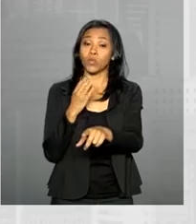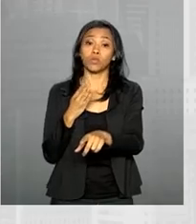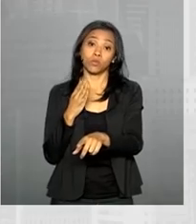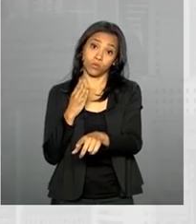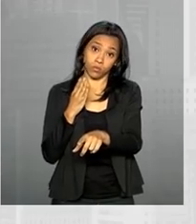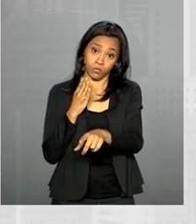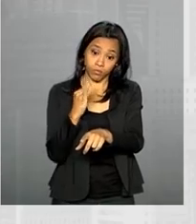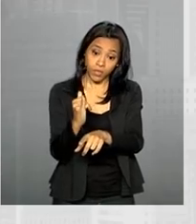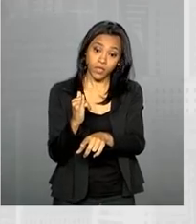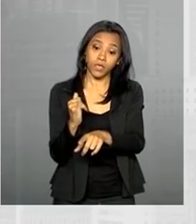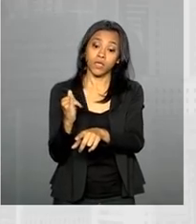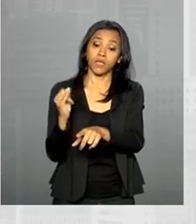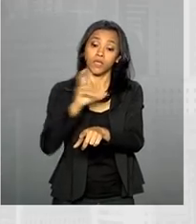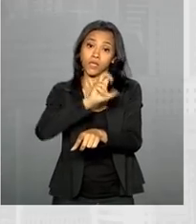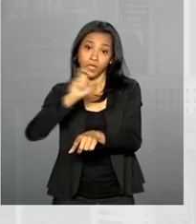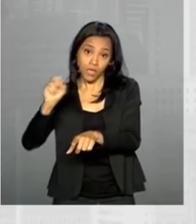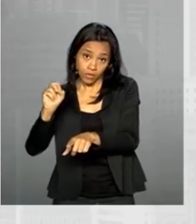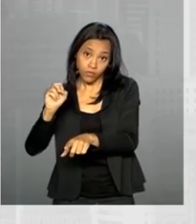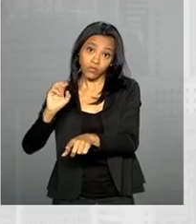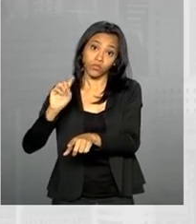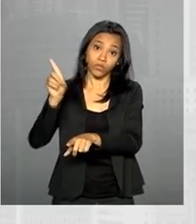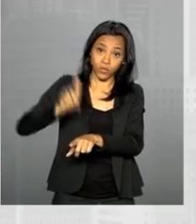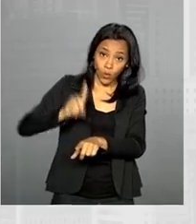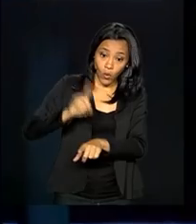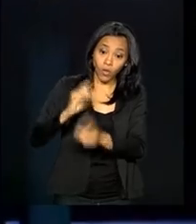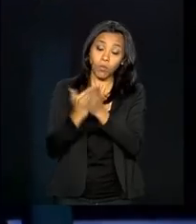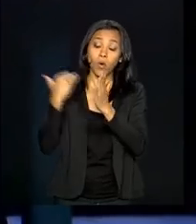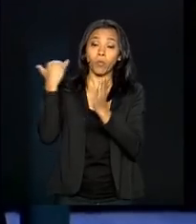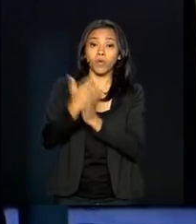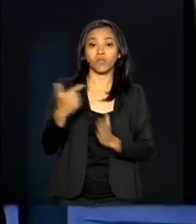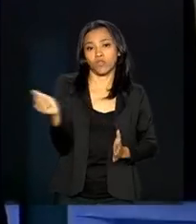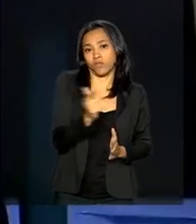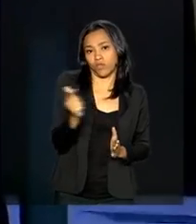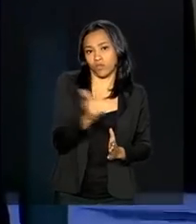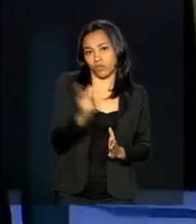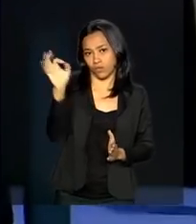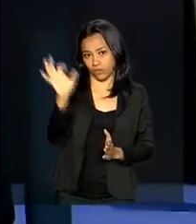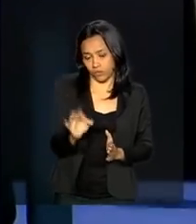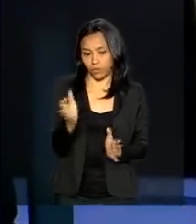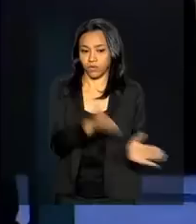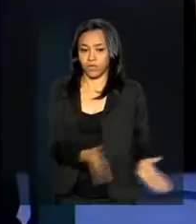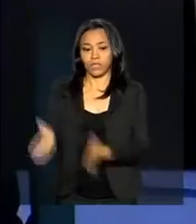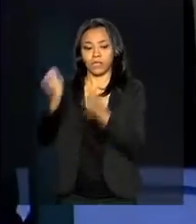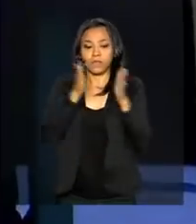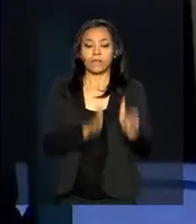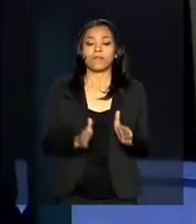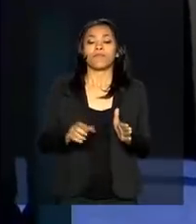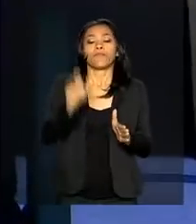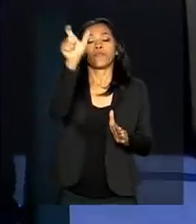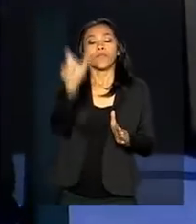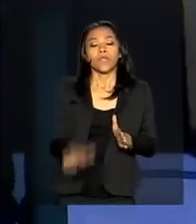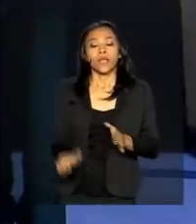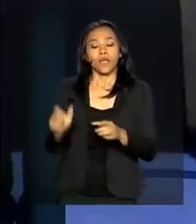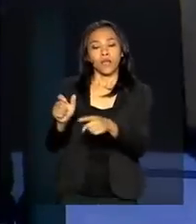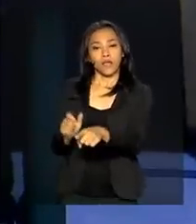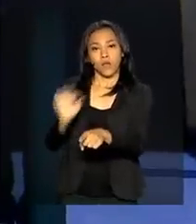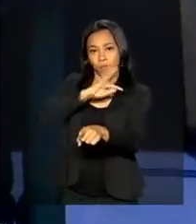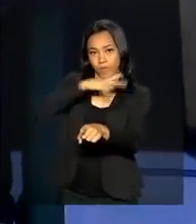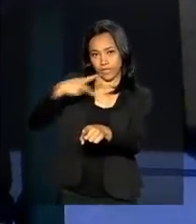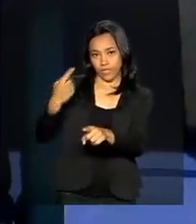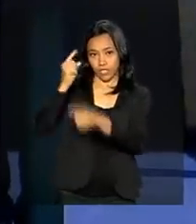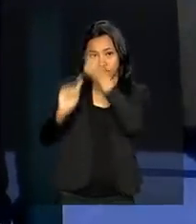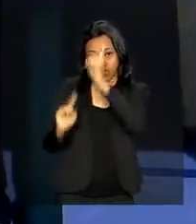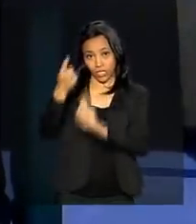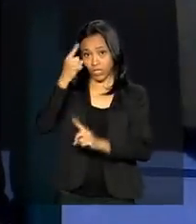aumento de 22% em relação ao ano anterior o presidente chileno lembrou que não existe Fronteira física